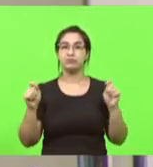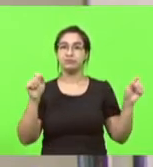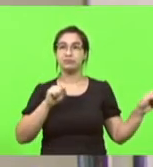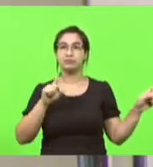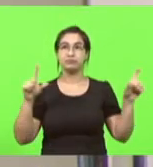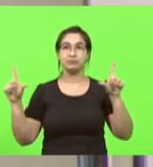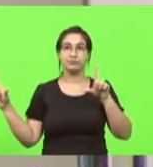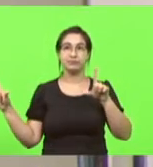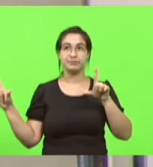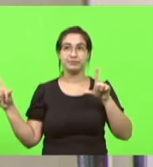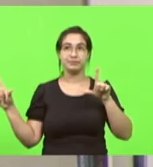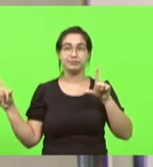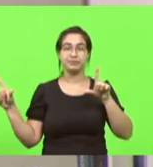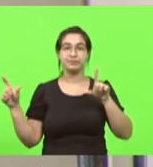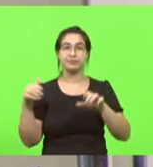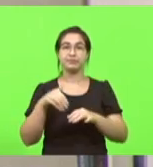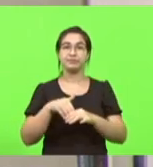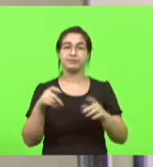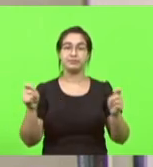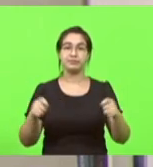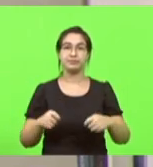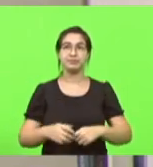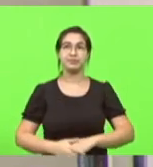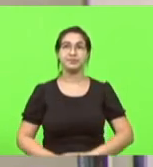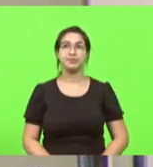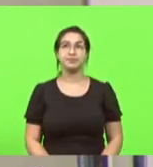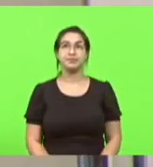senhores e senhoras deputados possam exercer seu direito de voto.